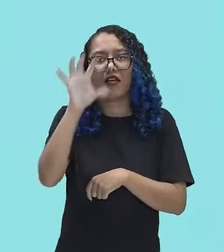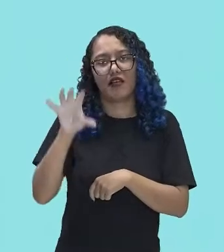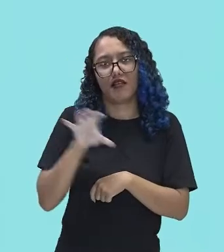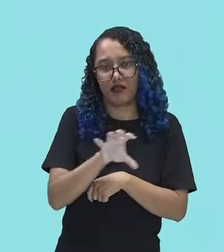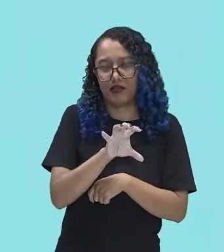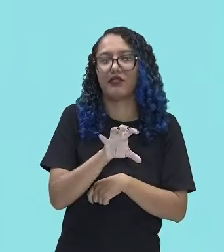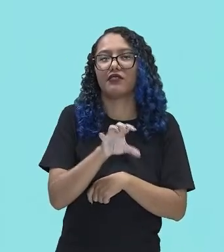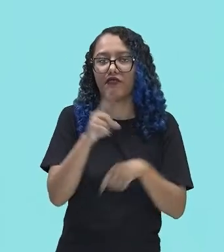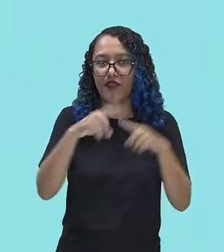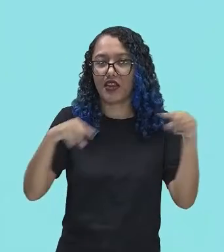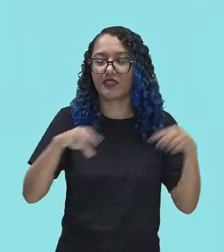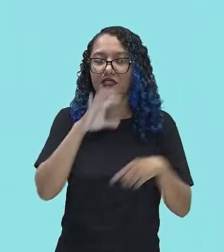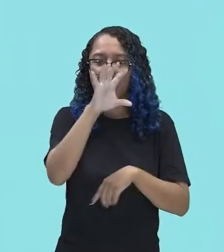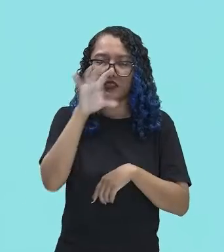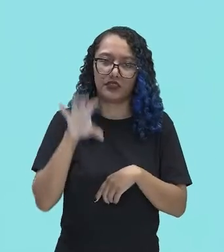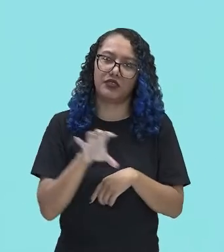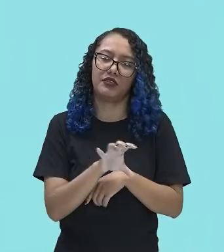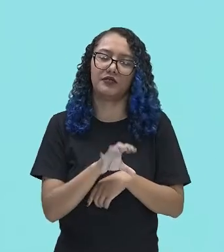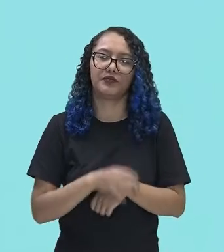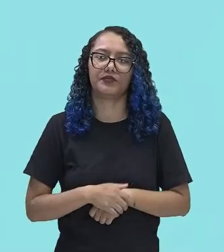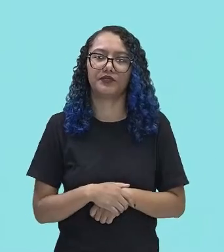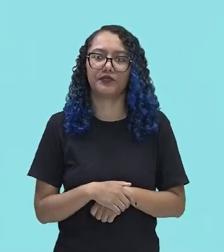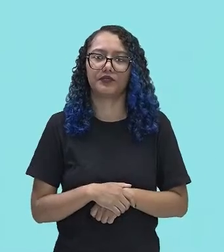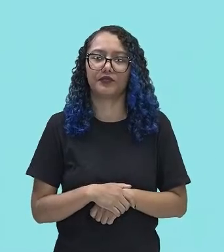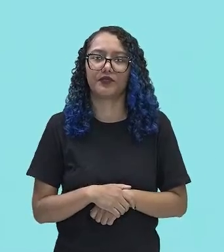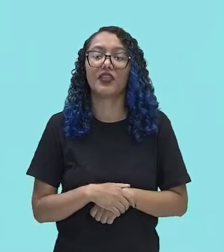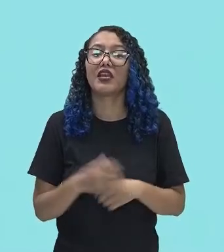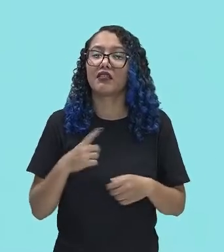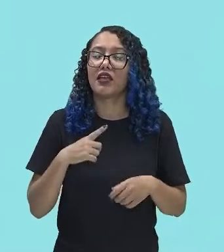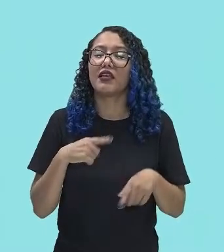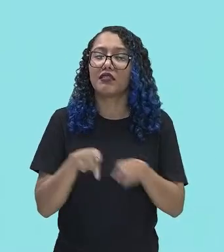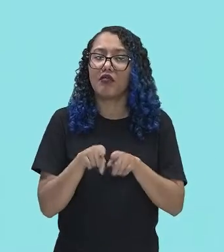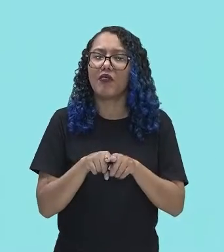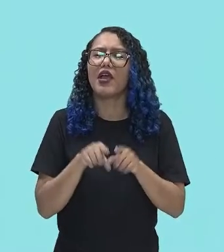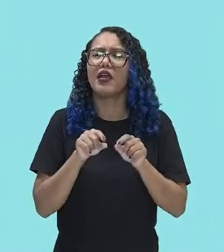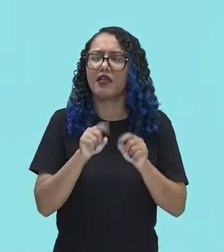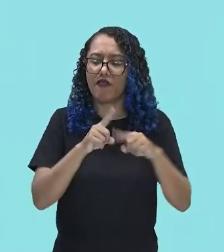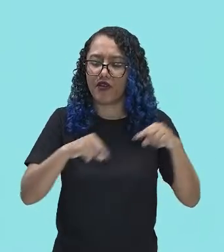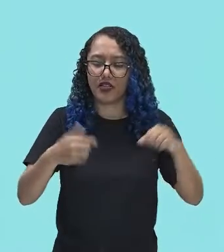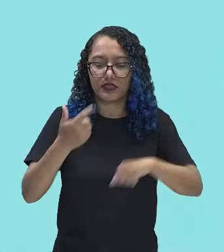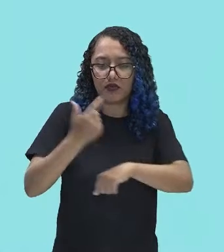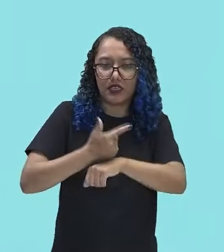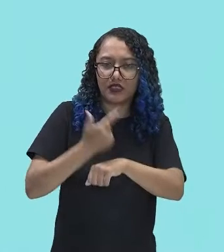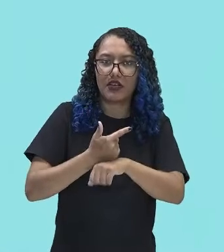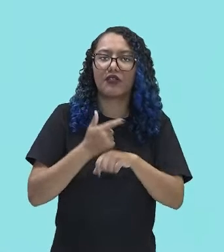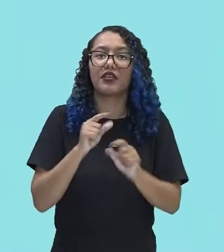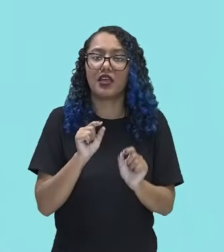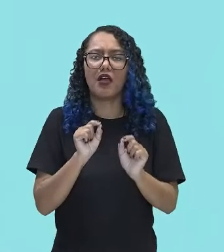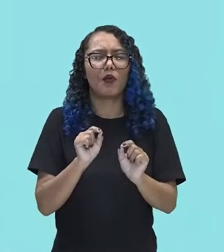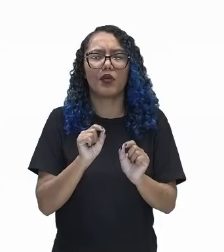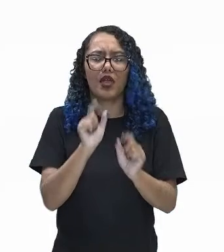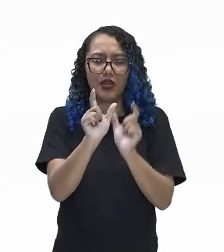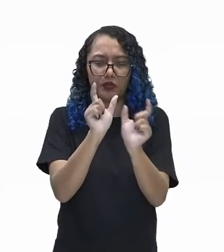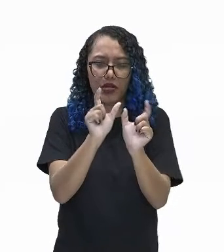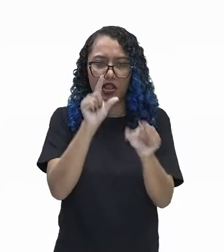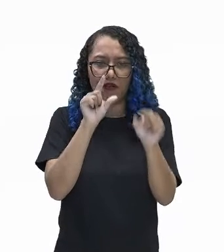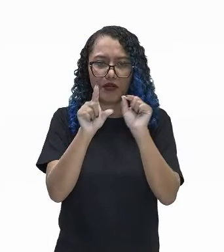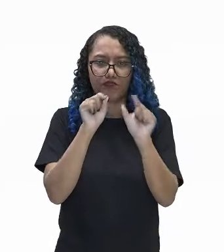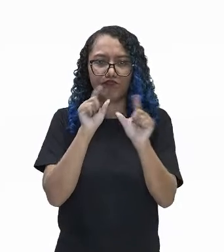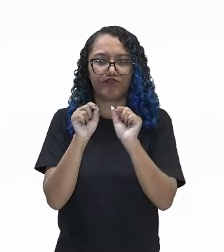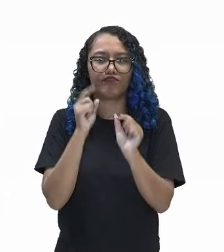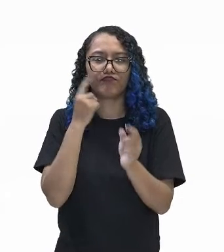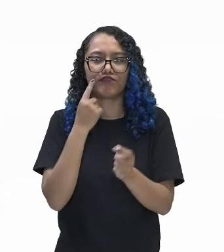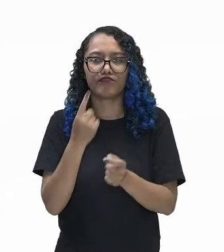dentro dessa variação lexical, que é a escolha das palavras. Preste atenção aí agora. Olha